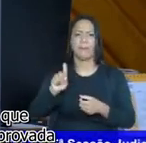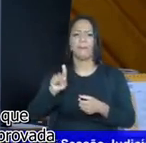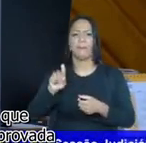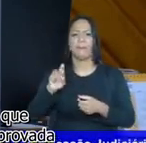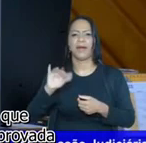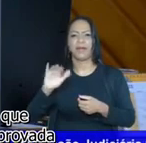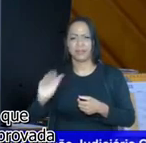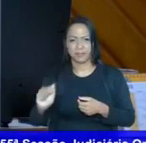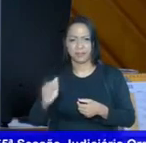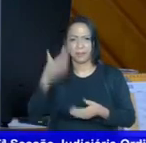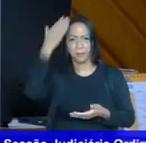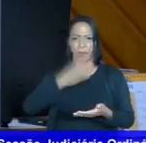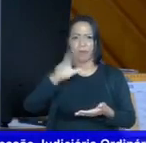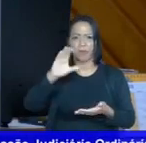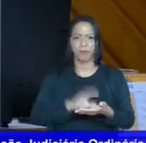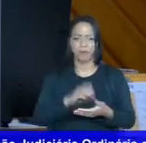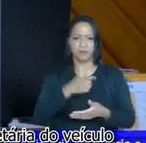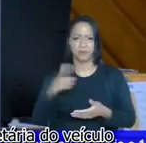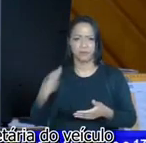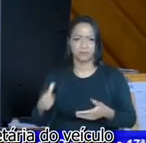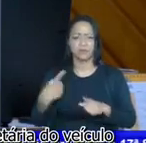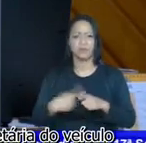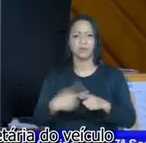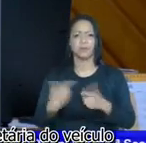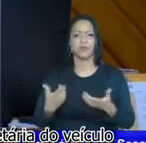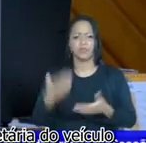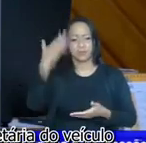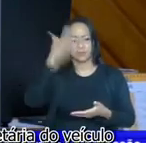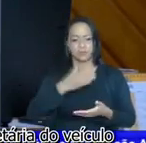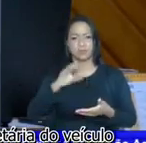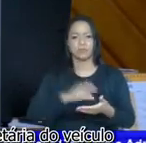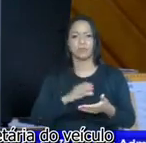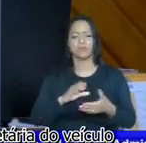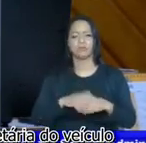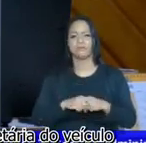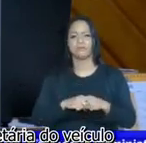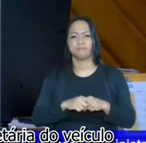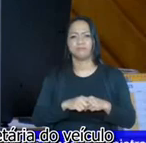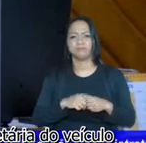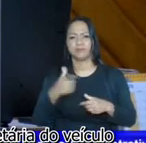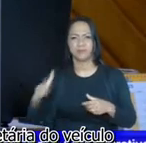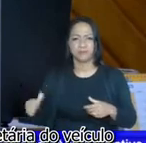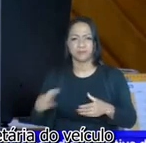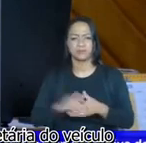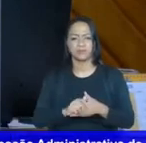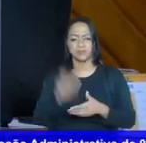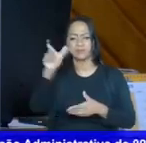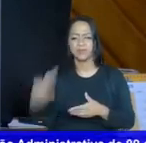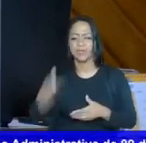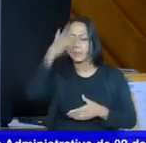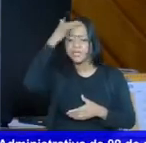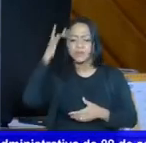não teria sido comprovada, porque não foi comprovada a titularidade, né, ela não seria proprietária do